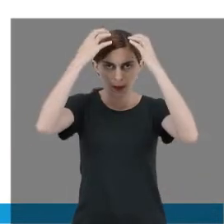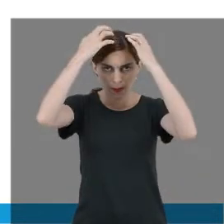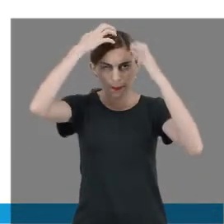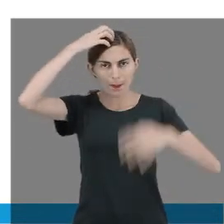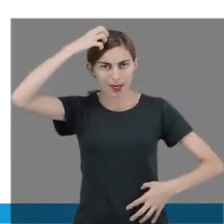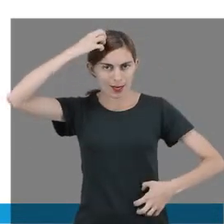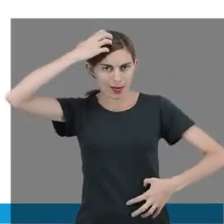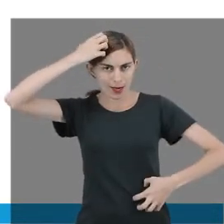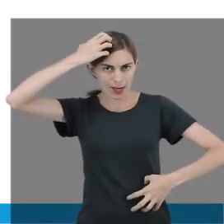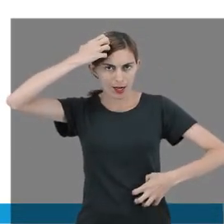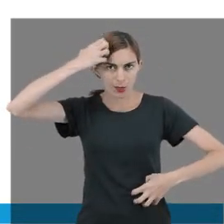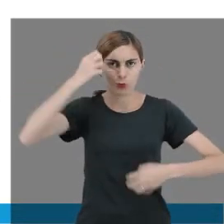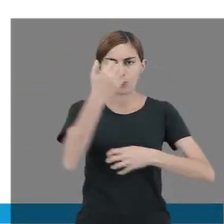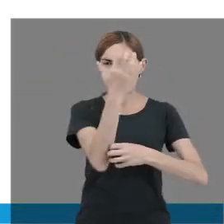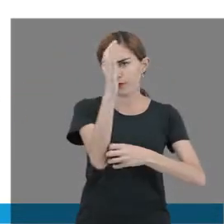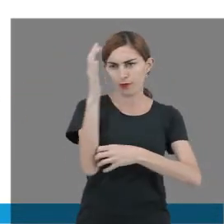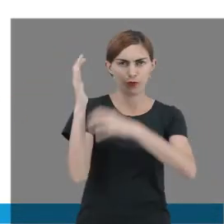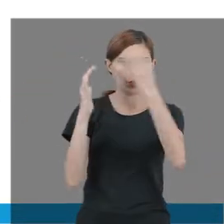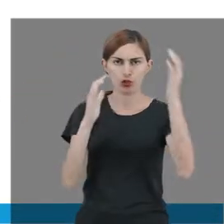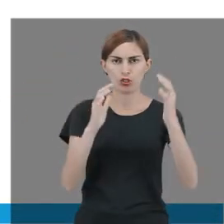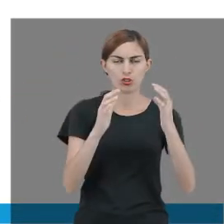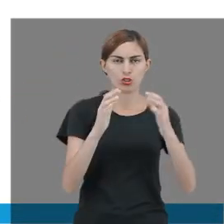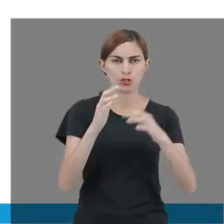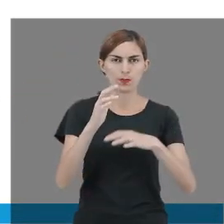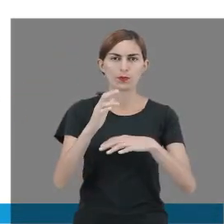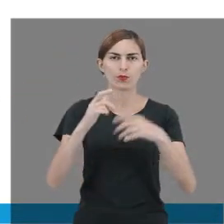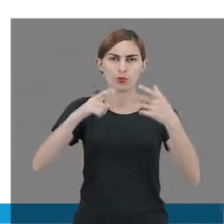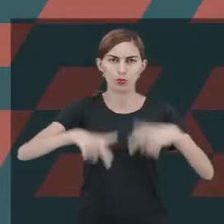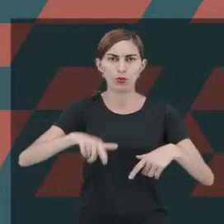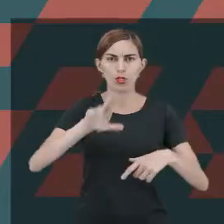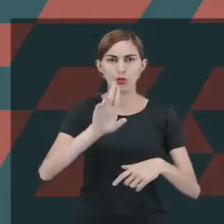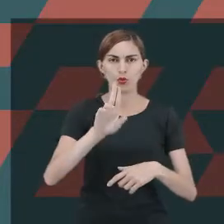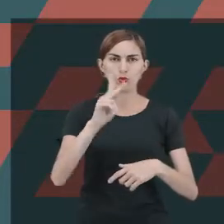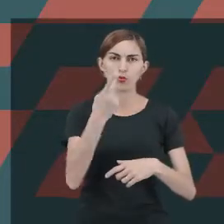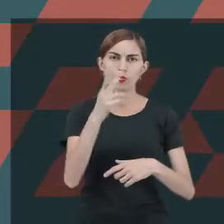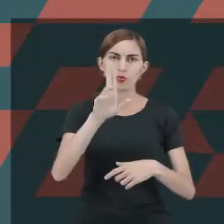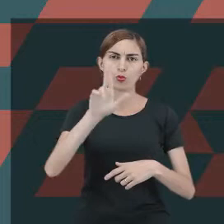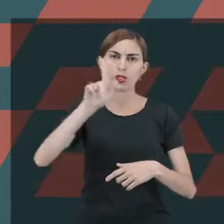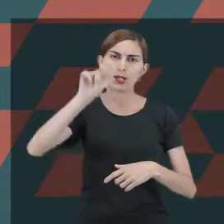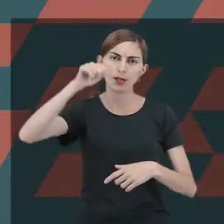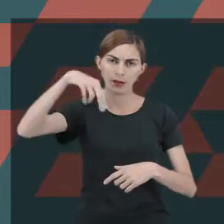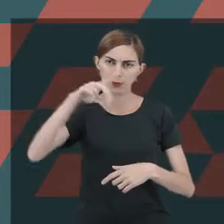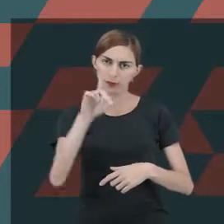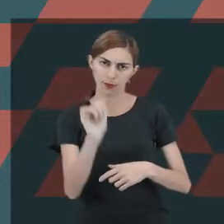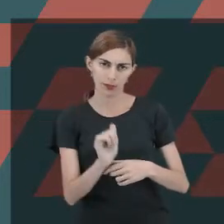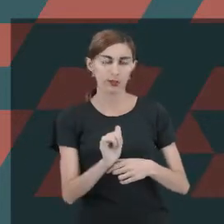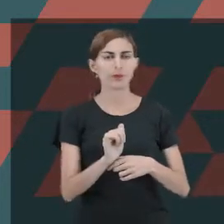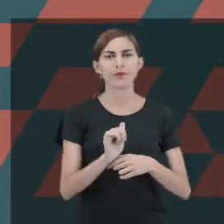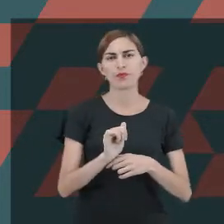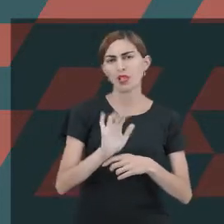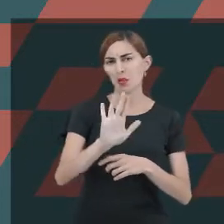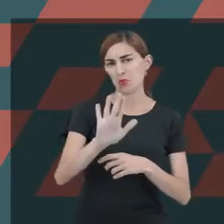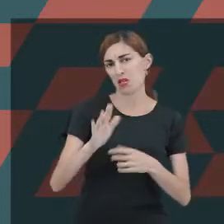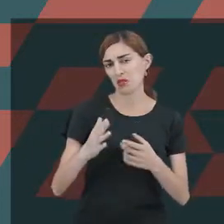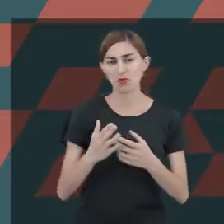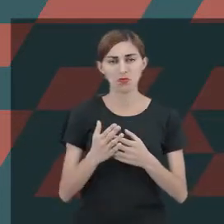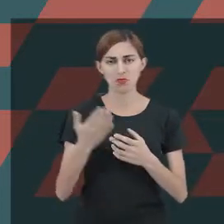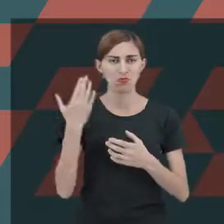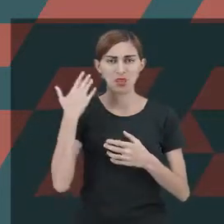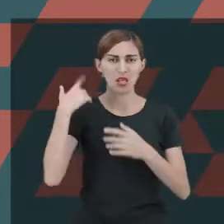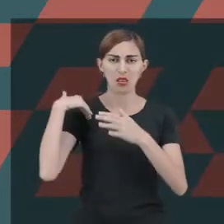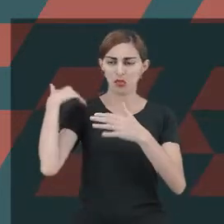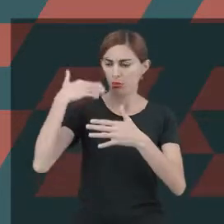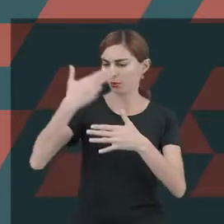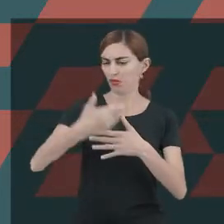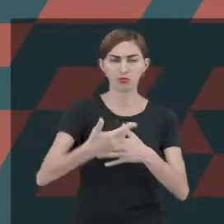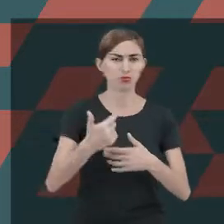nessa floresta em Uganda o vírus. Até então sem relatos de casos do ponto de